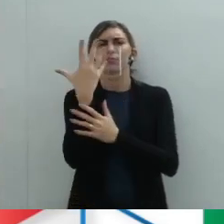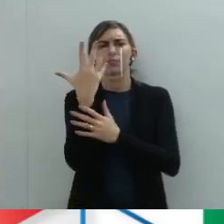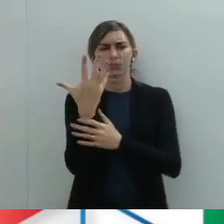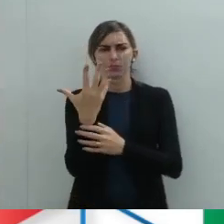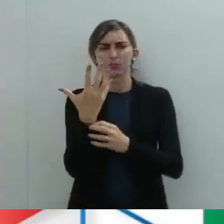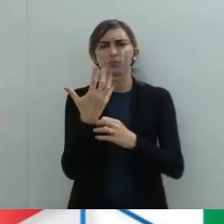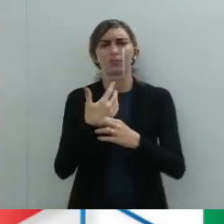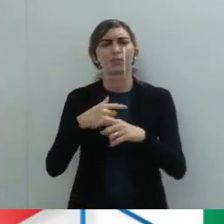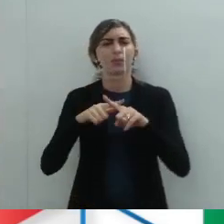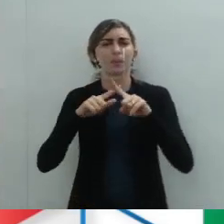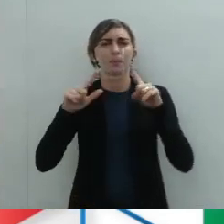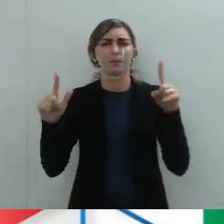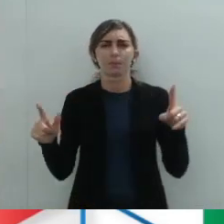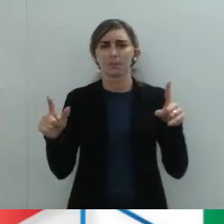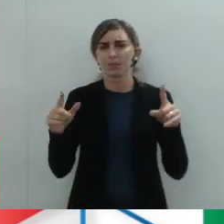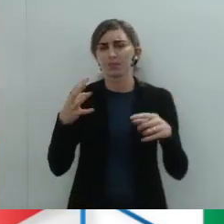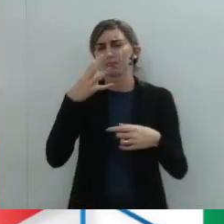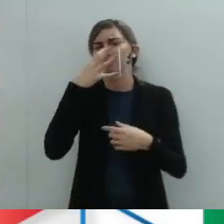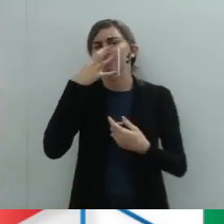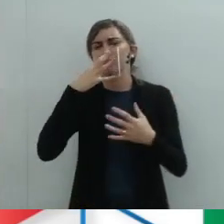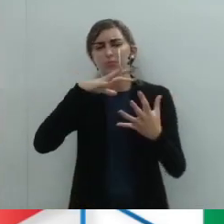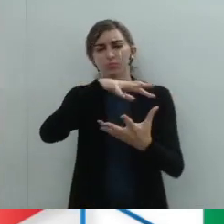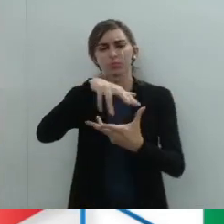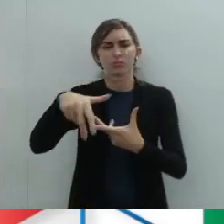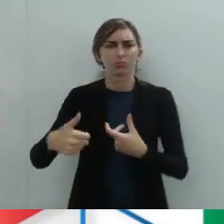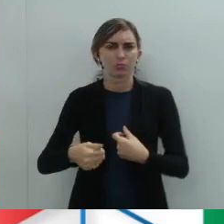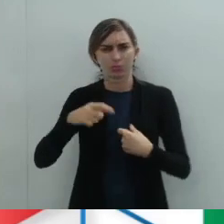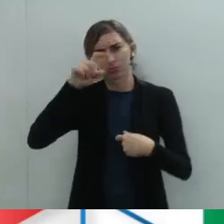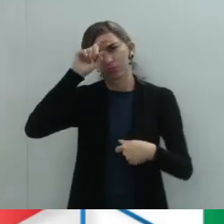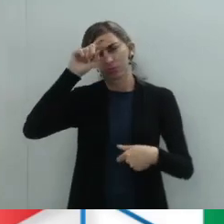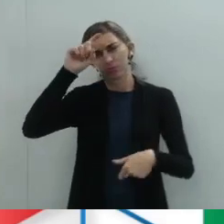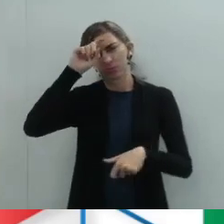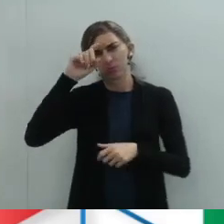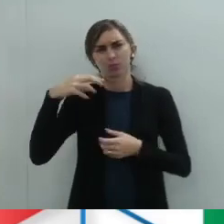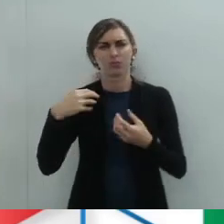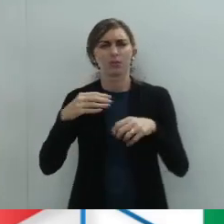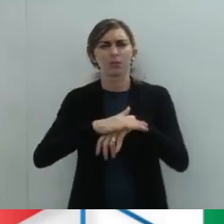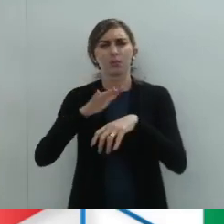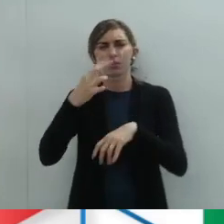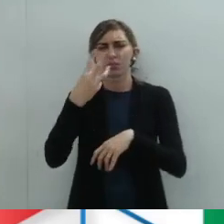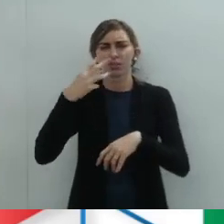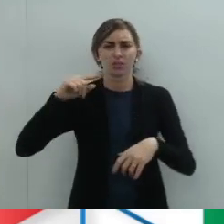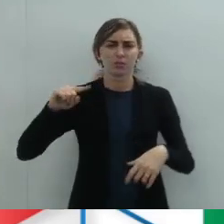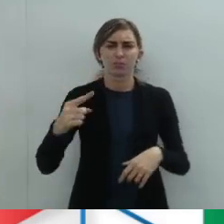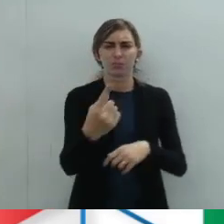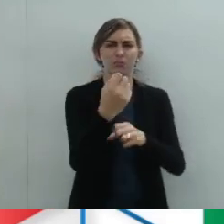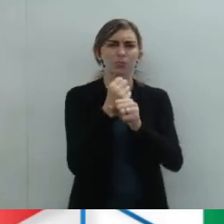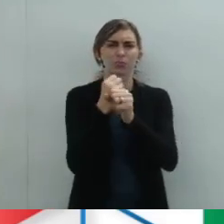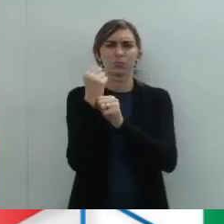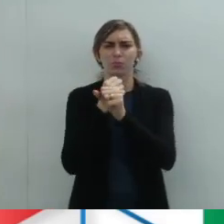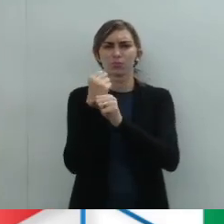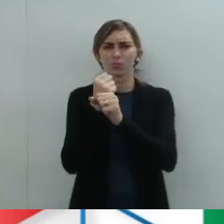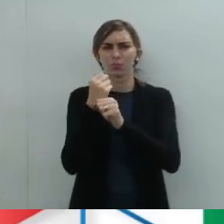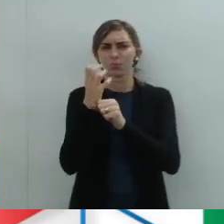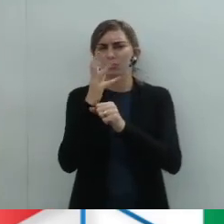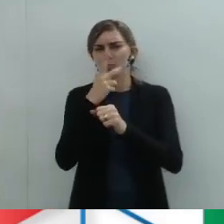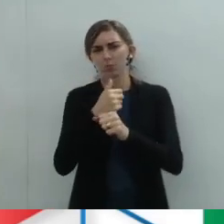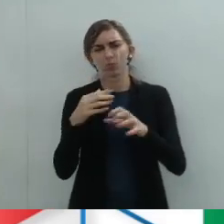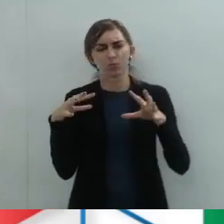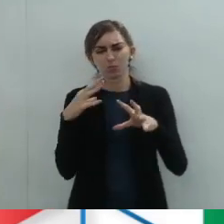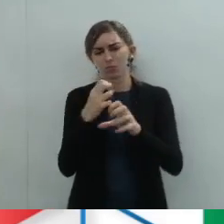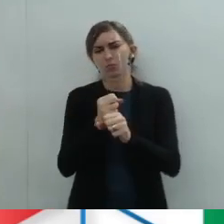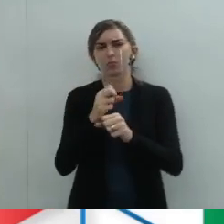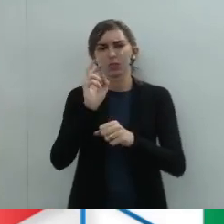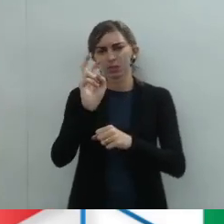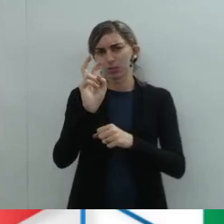civilizações mais fascinantes do mundo, a egípcia, com mais de 3.000 anos de duração, né, ao todo dá